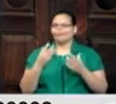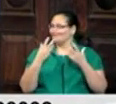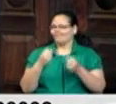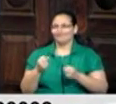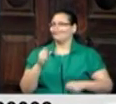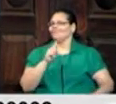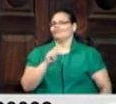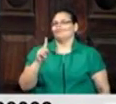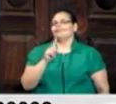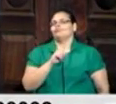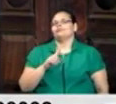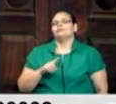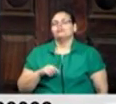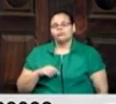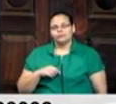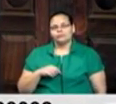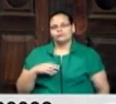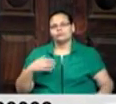de maneira nenhuma,